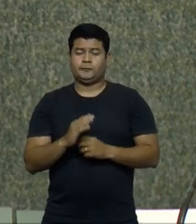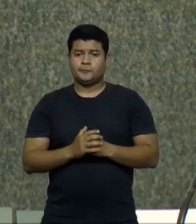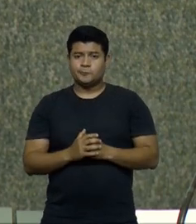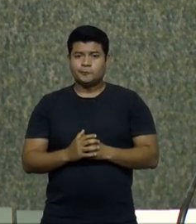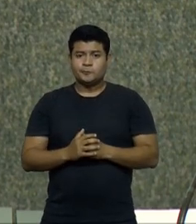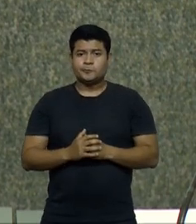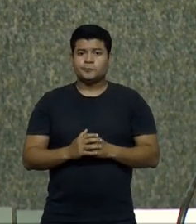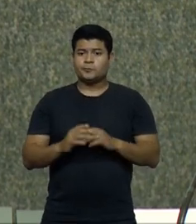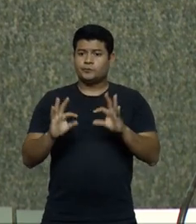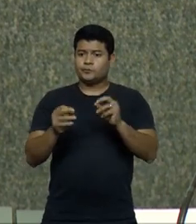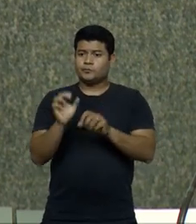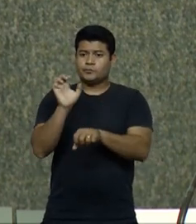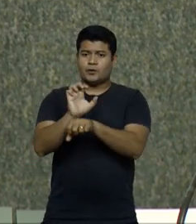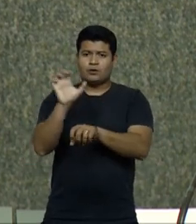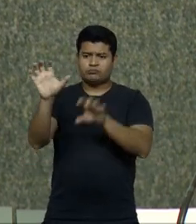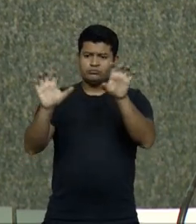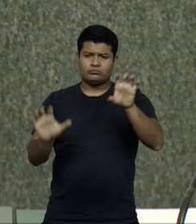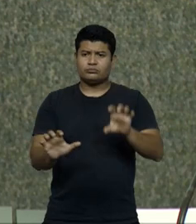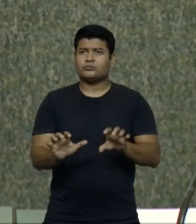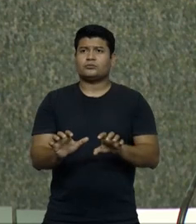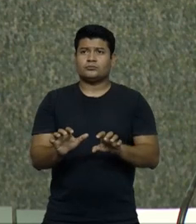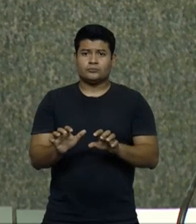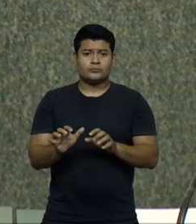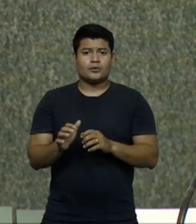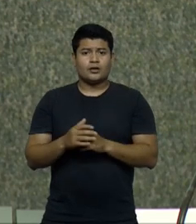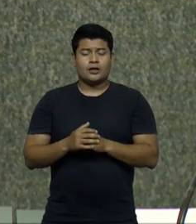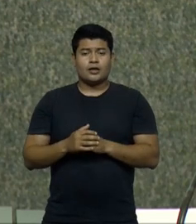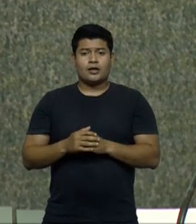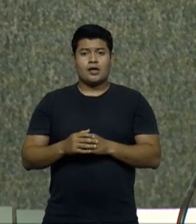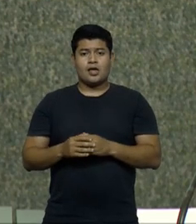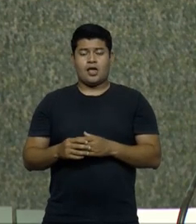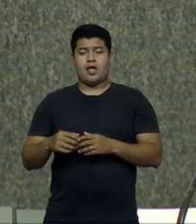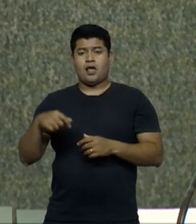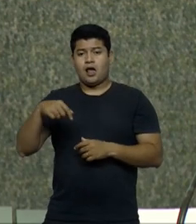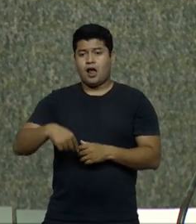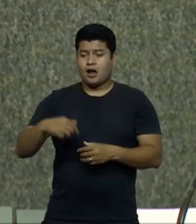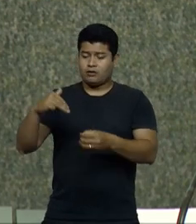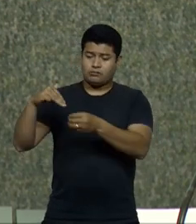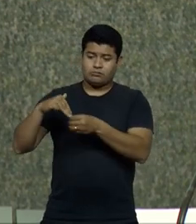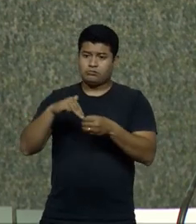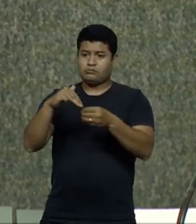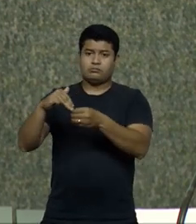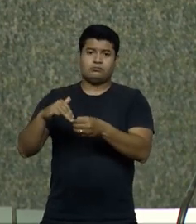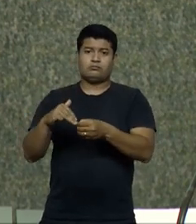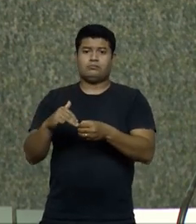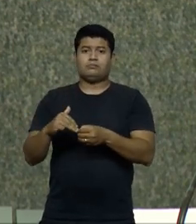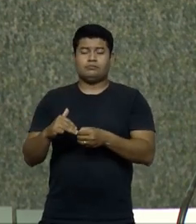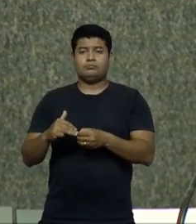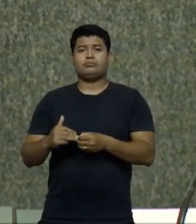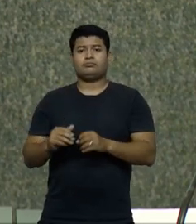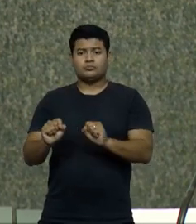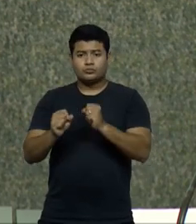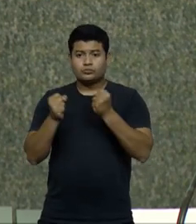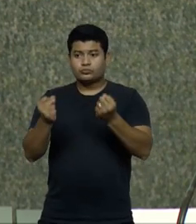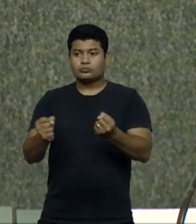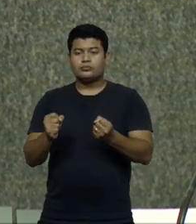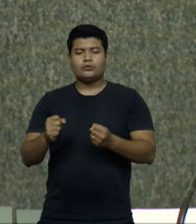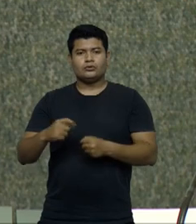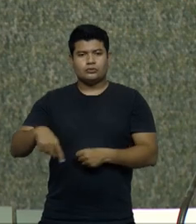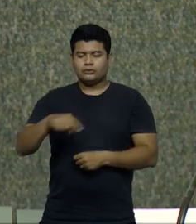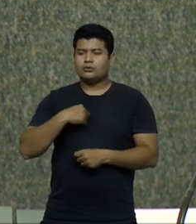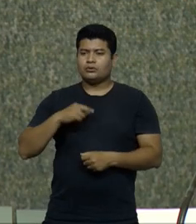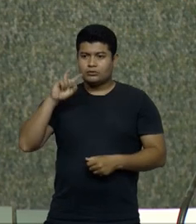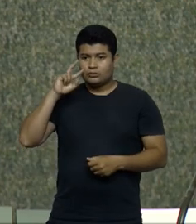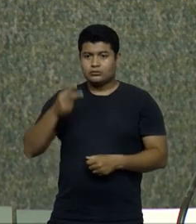todos os demais Estados da Federação erre também os nossos municípios não obstante esforços que são reconhecidos de